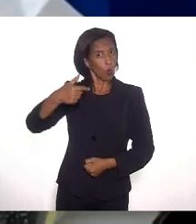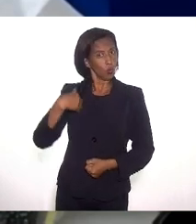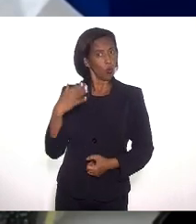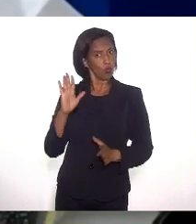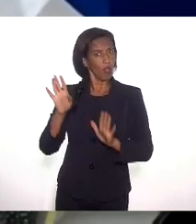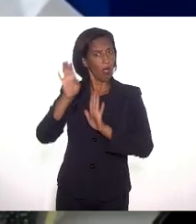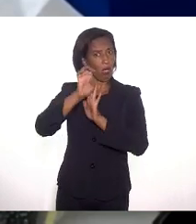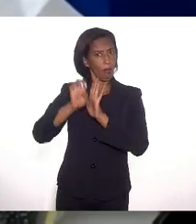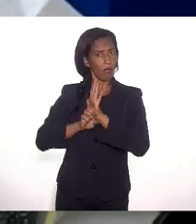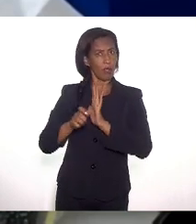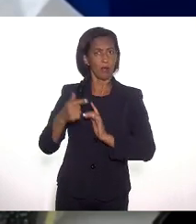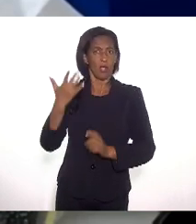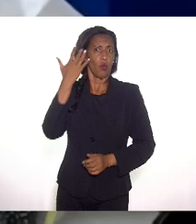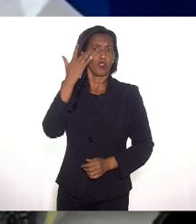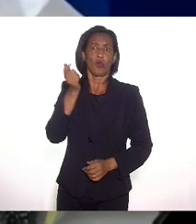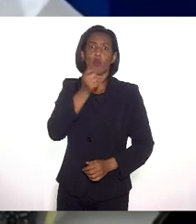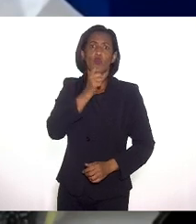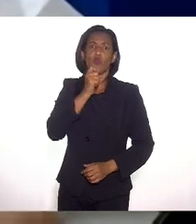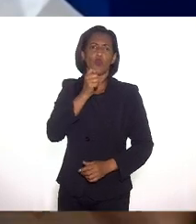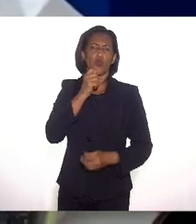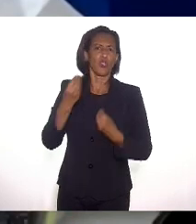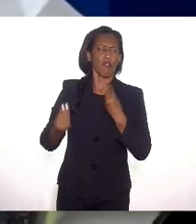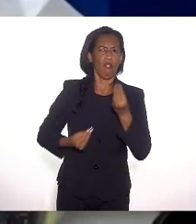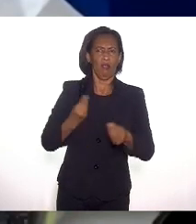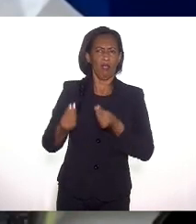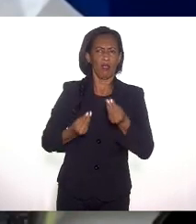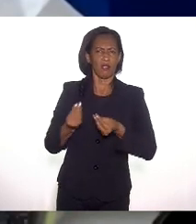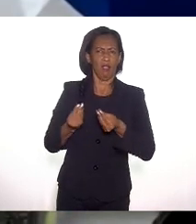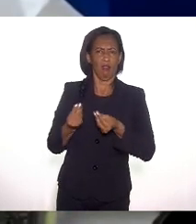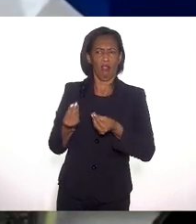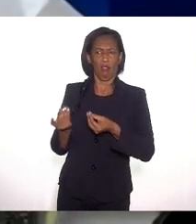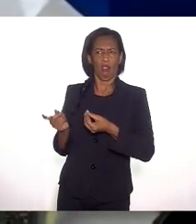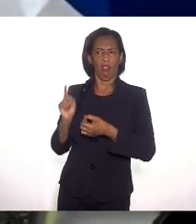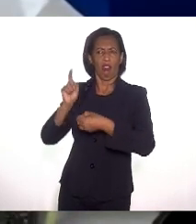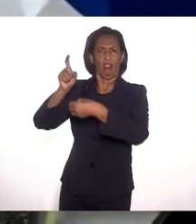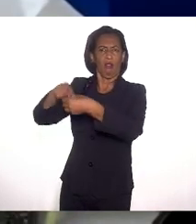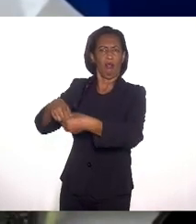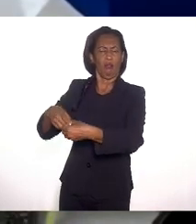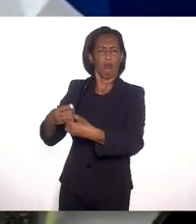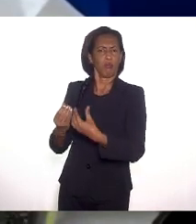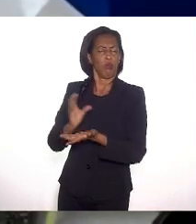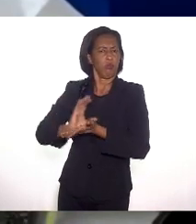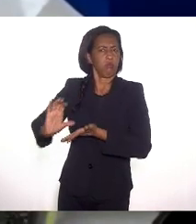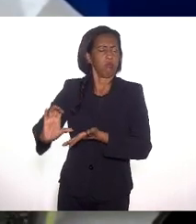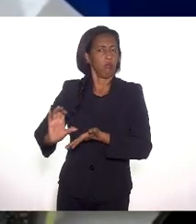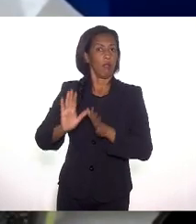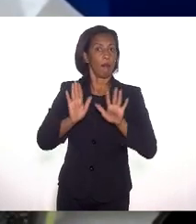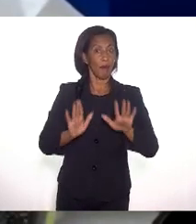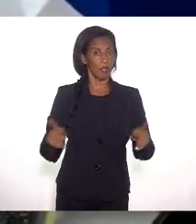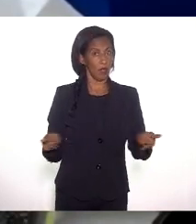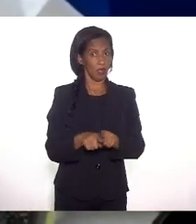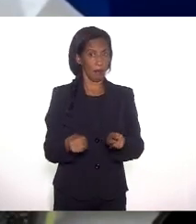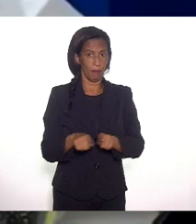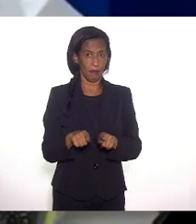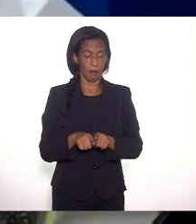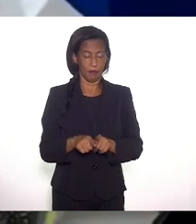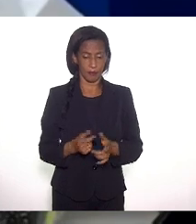supressiva, porque achava que não tinha cabimento essa restituição pretérita. Entretanto, é o ponto que eu